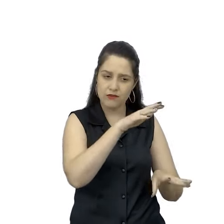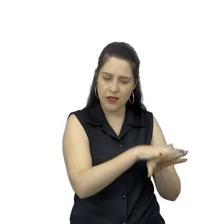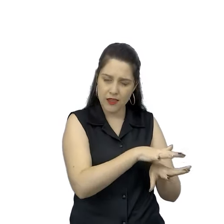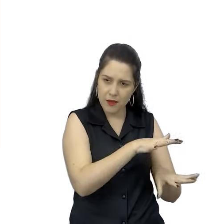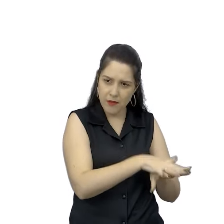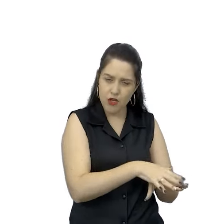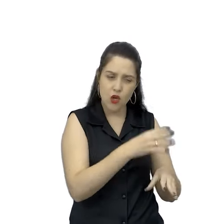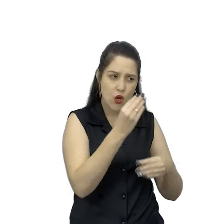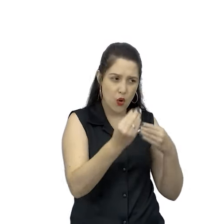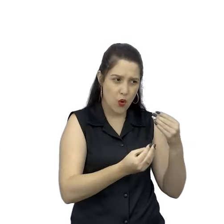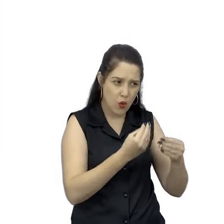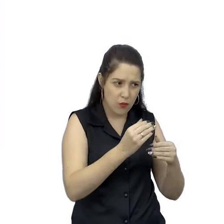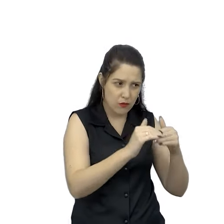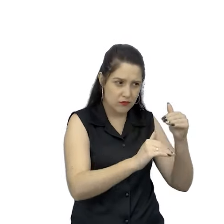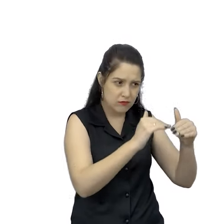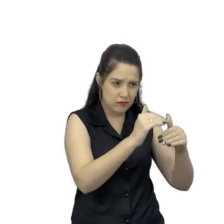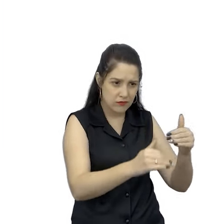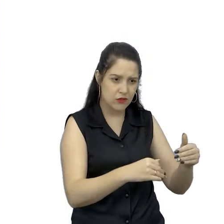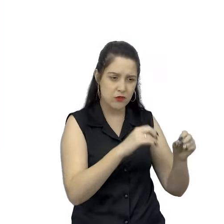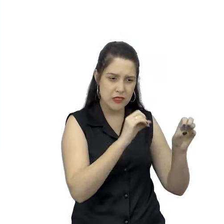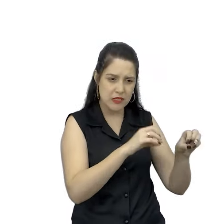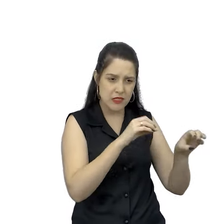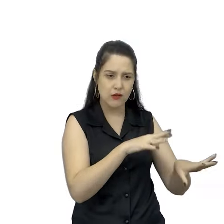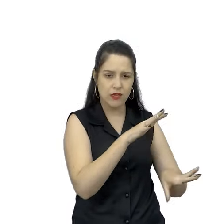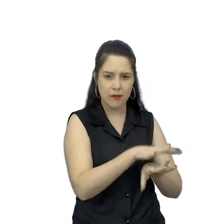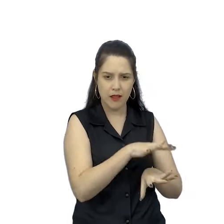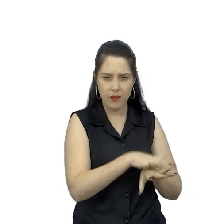o desenvolvimento do ensino da matemática.